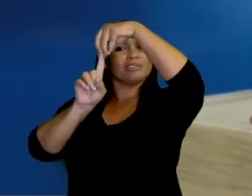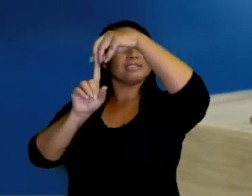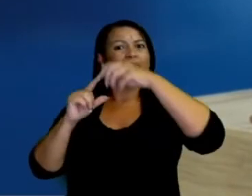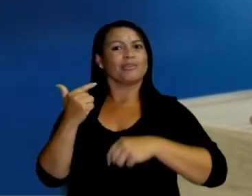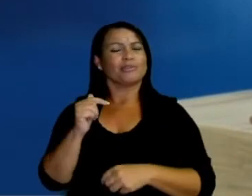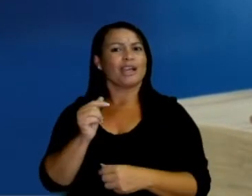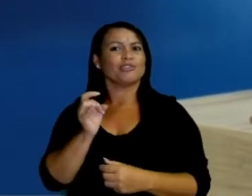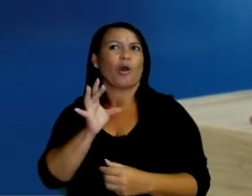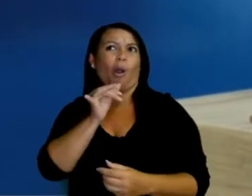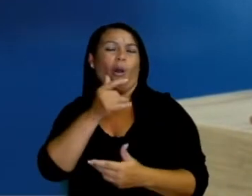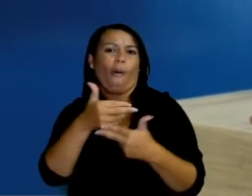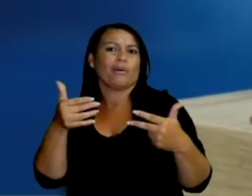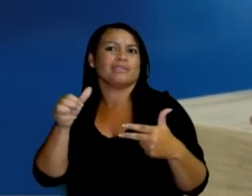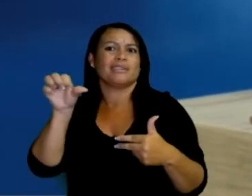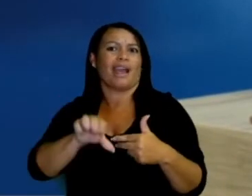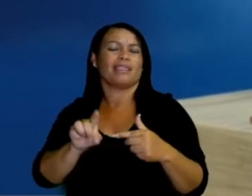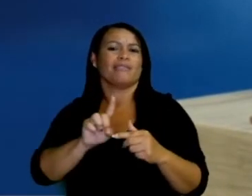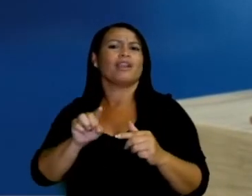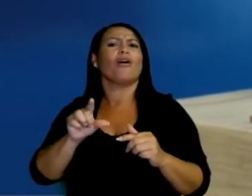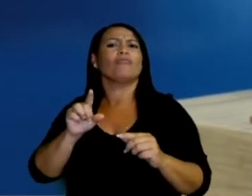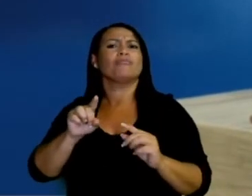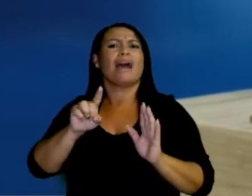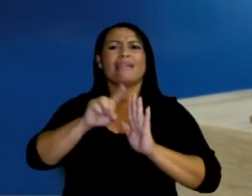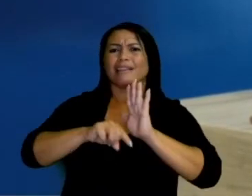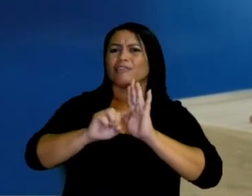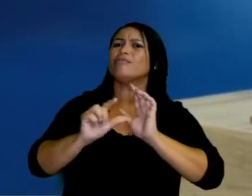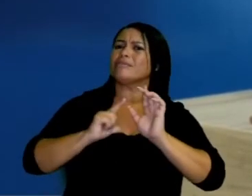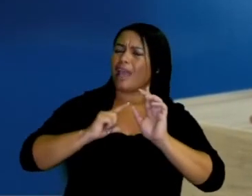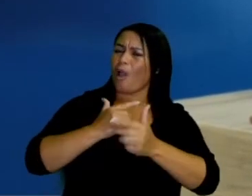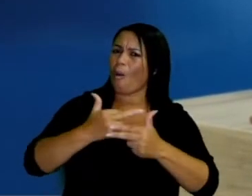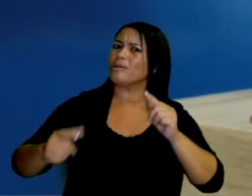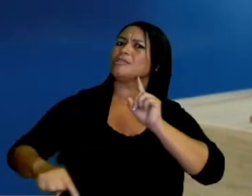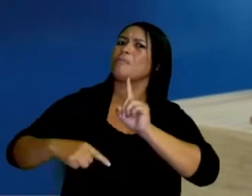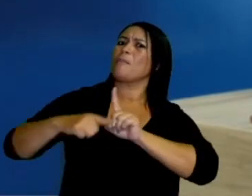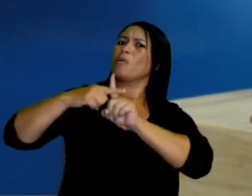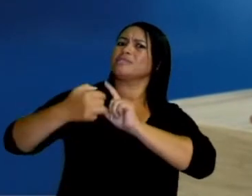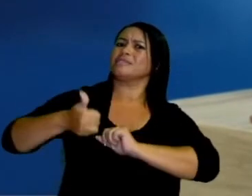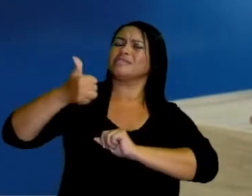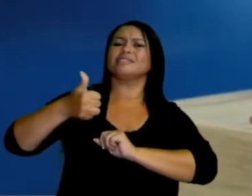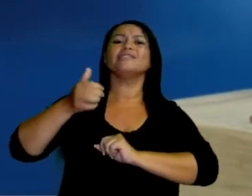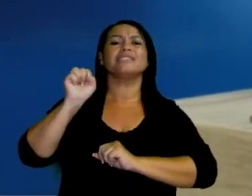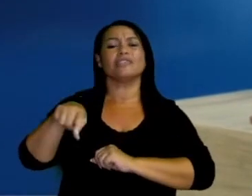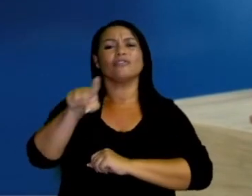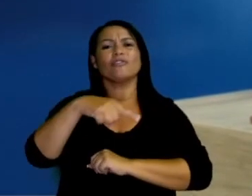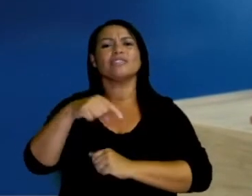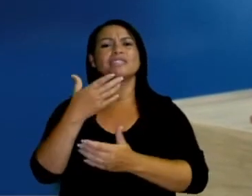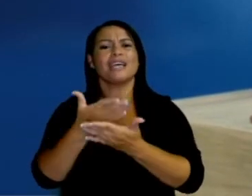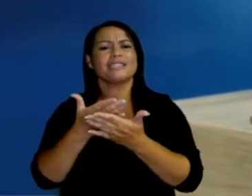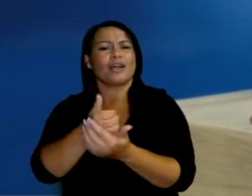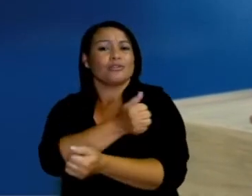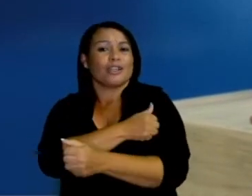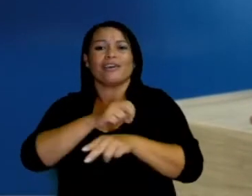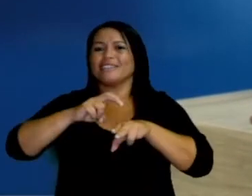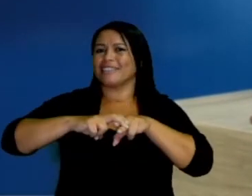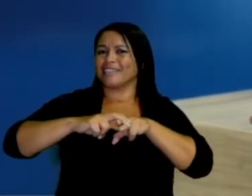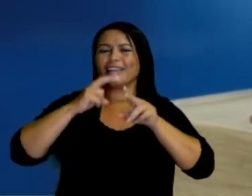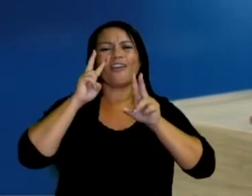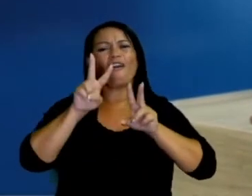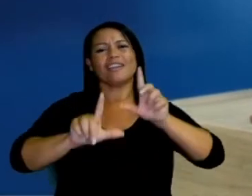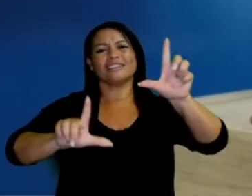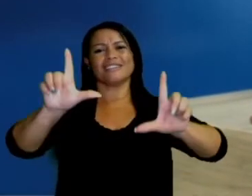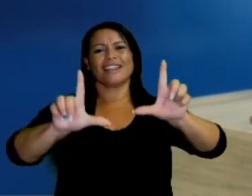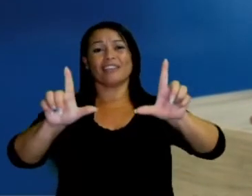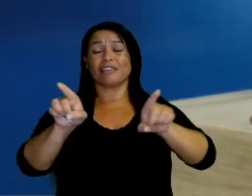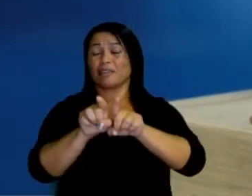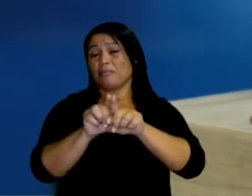só coisas negativas, existe muita coisa positiva e a ideia nossa aqui é que o aluno, vocês estudantes que estão aí agora sentadinhos, né, na frente da TV